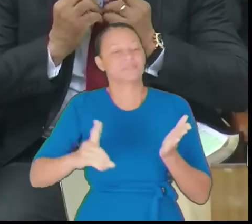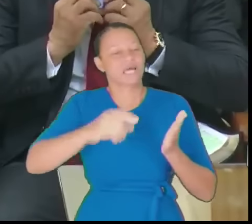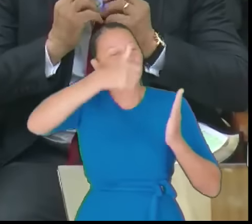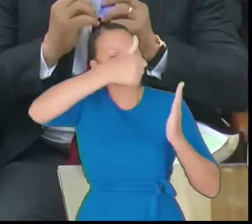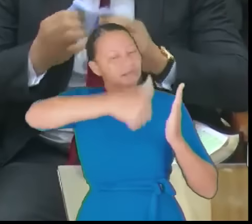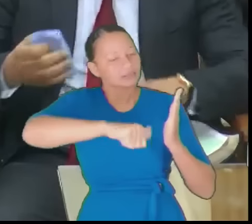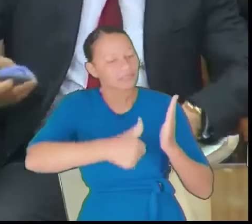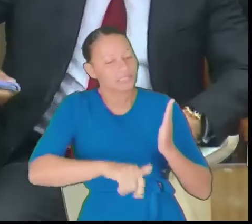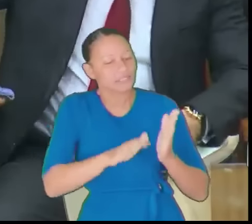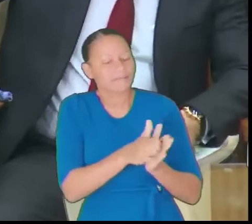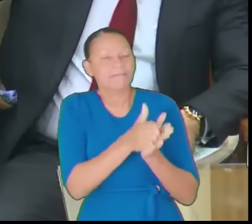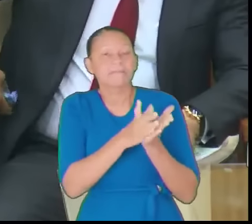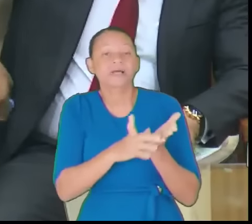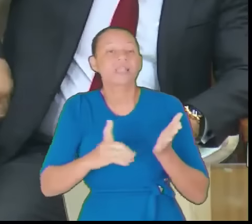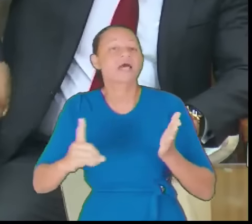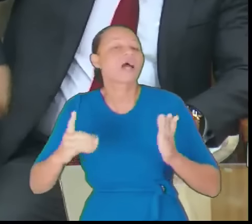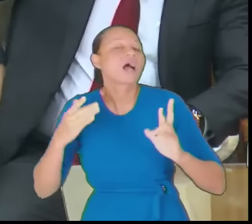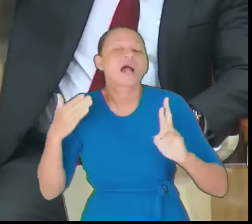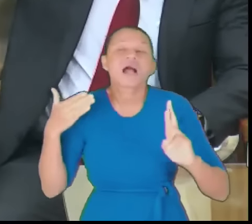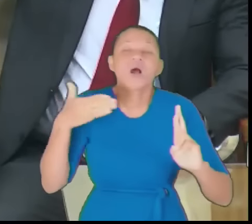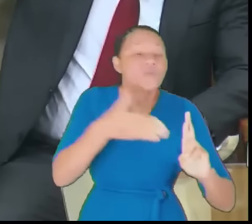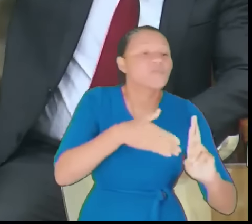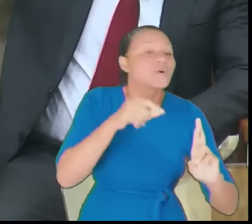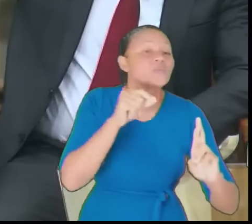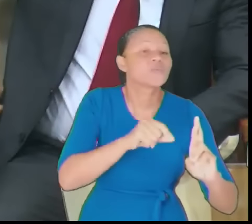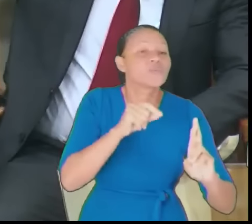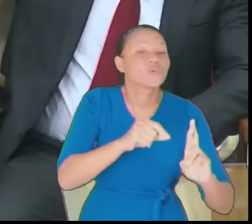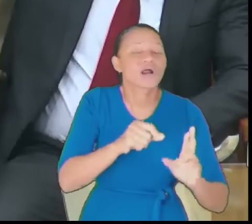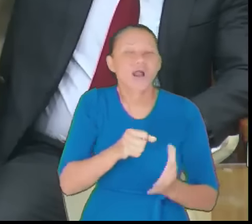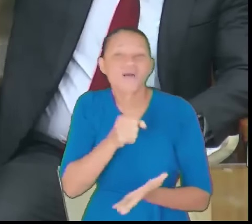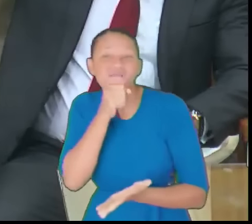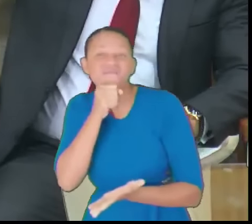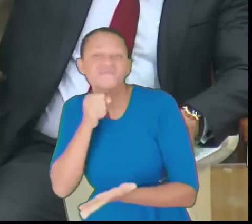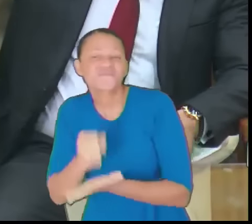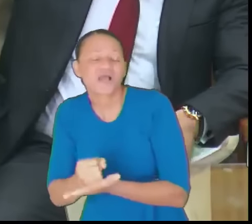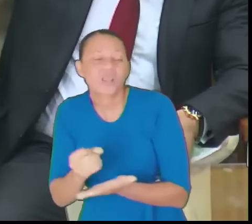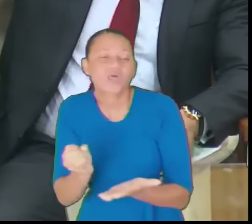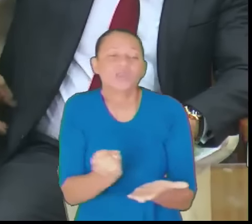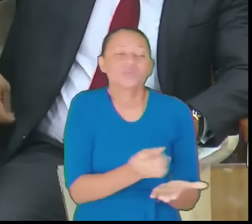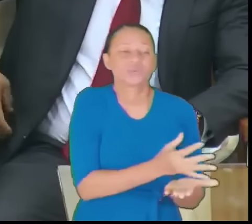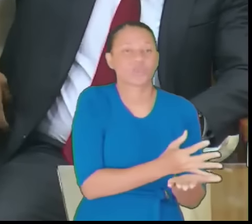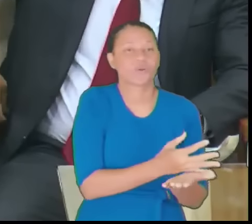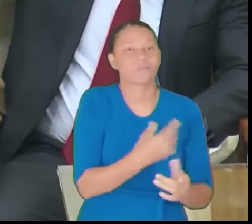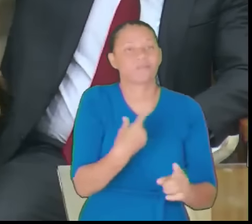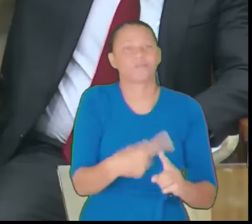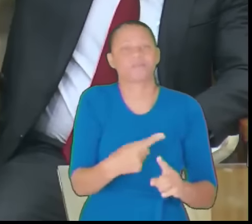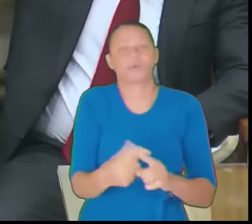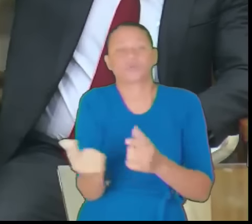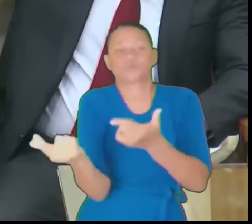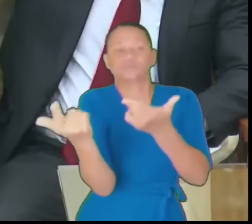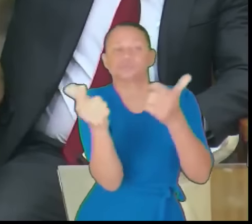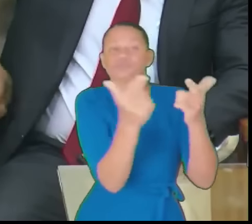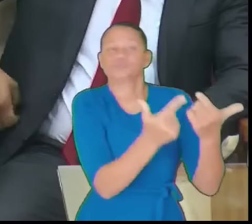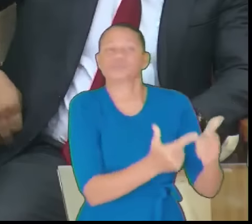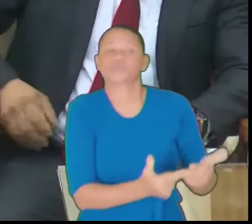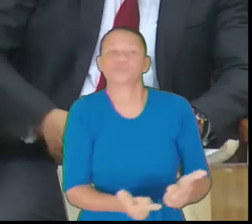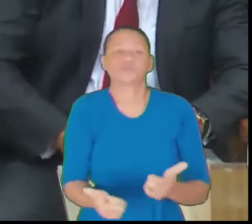Escrituras, ele estava se referindo ao Velho ou ao Antigo Testamento, porque não havia nenhum versículo do Novo